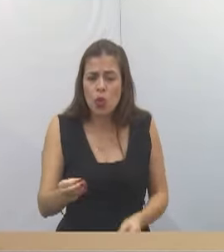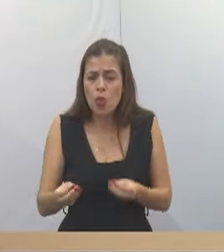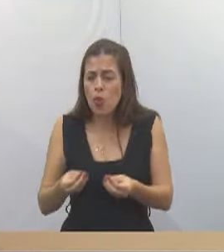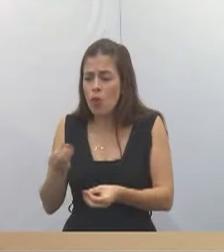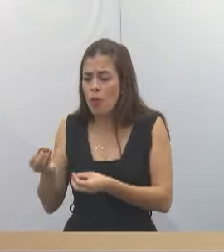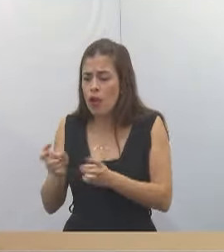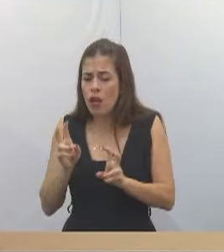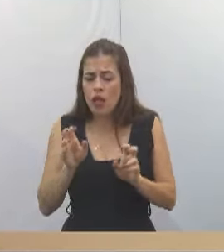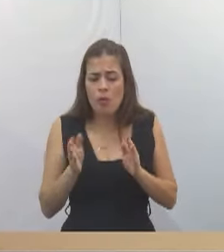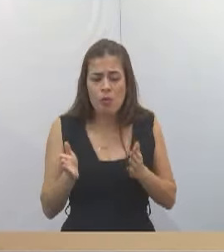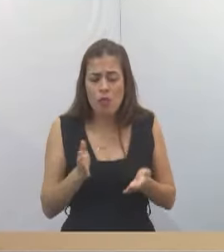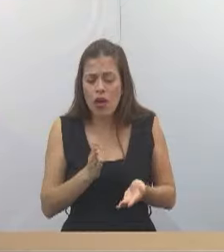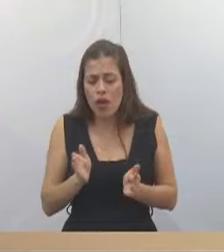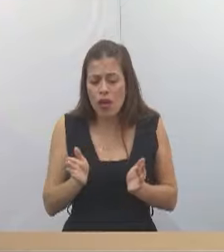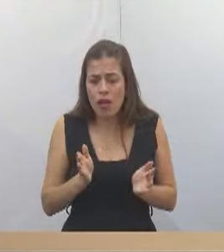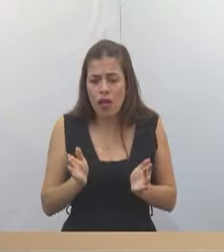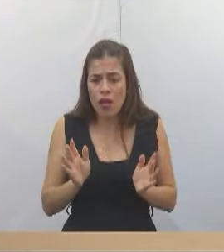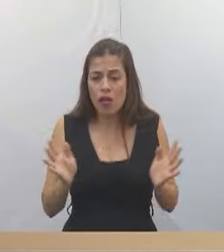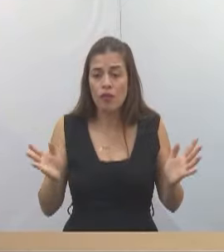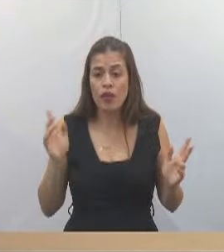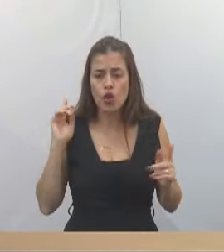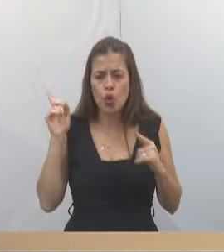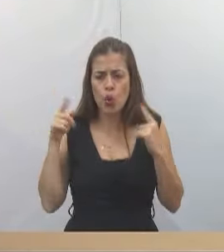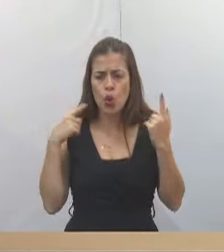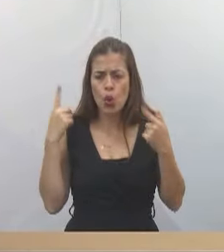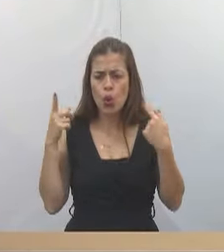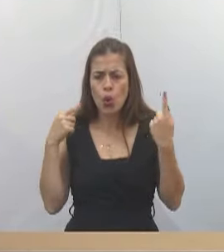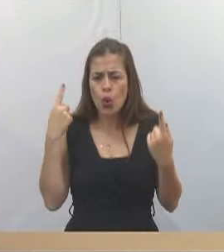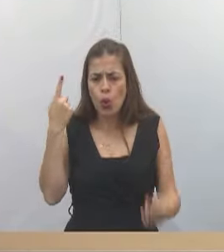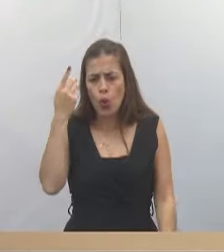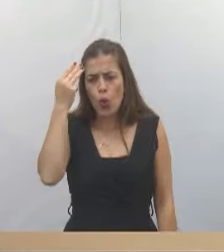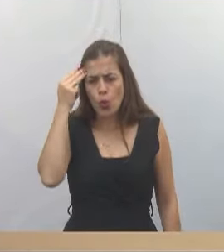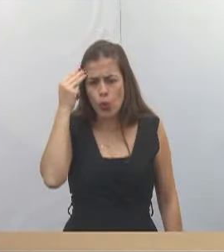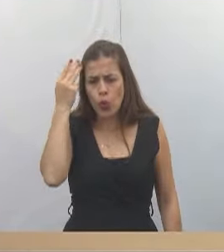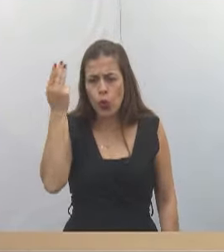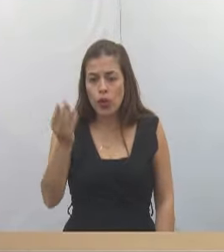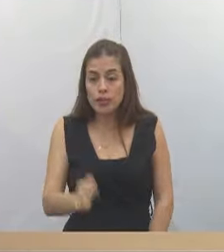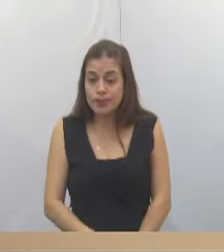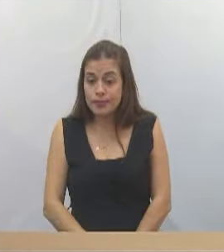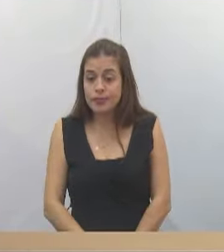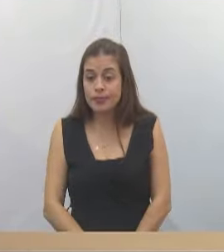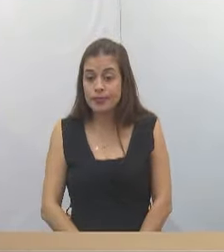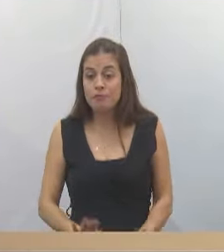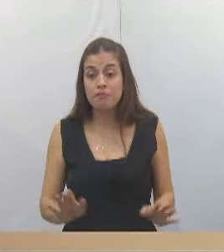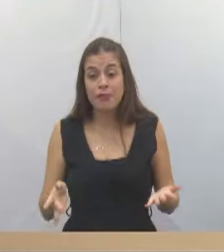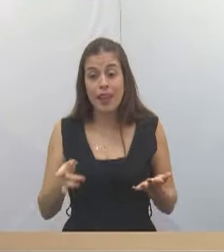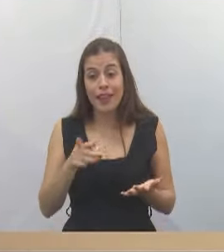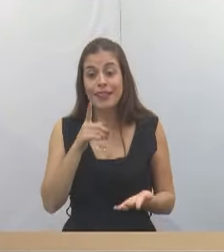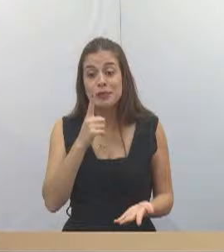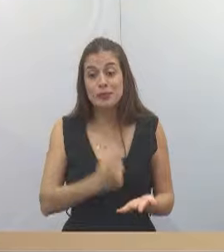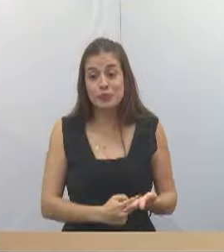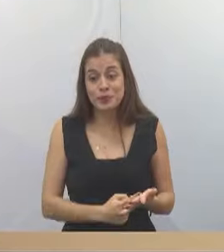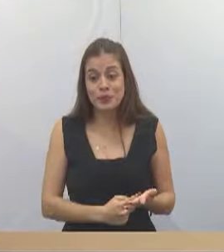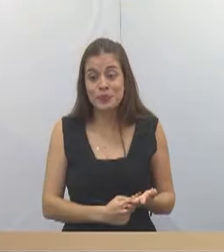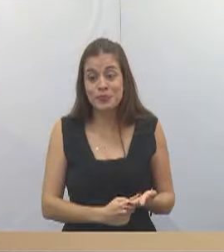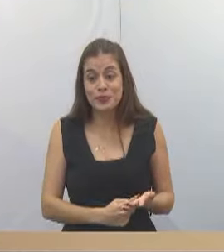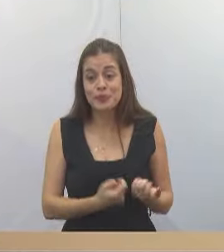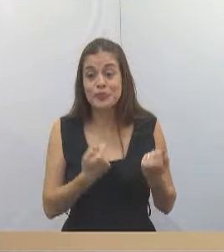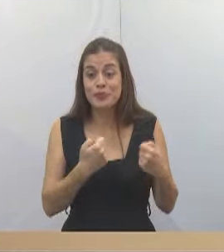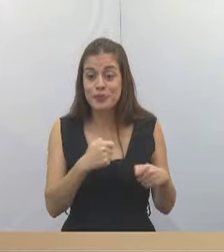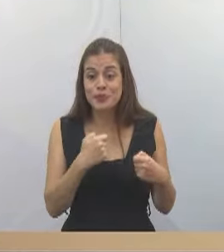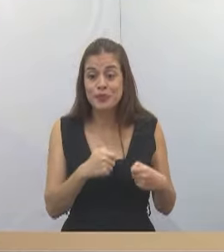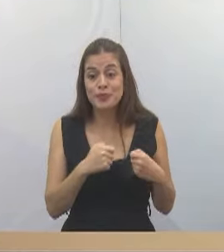pela causa? Então fica um negócio muito louco na mente da gente. Mas a decisão, ela tem que ser